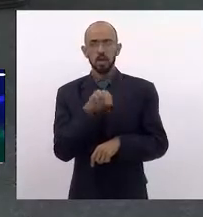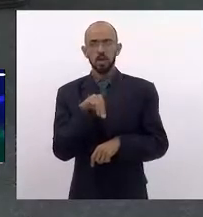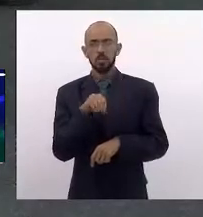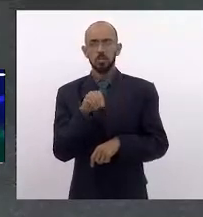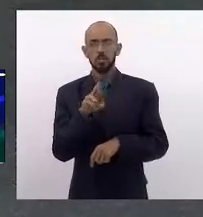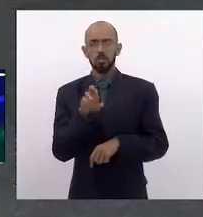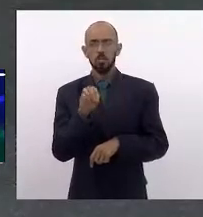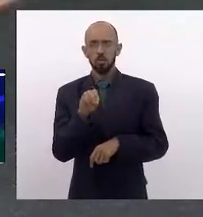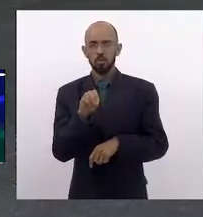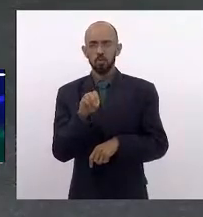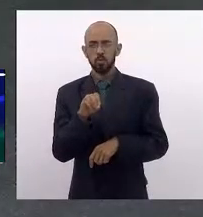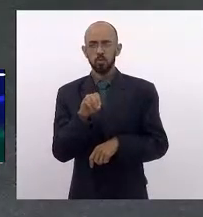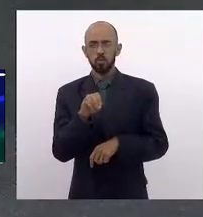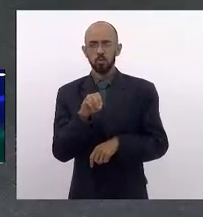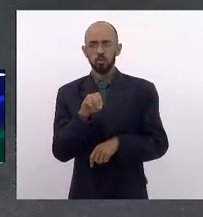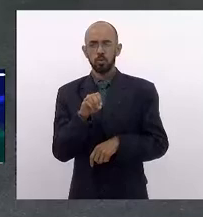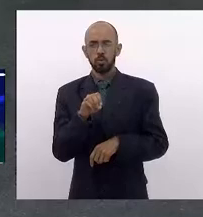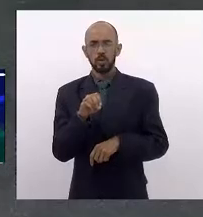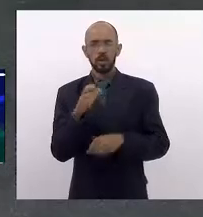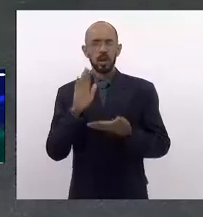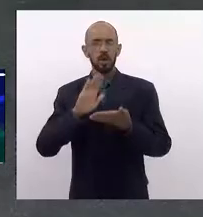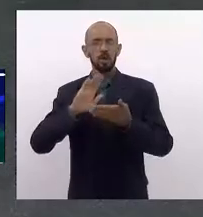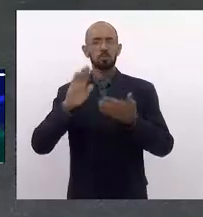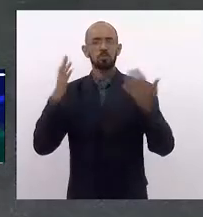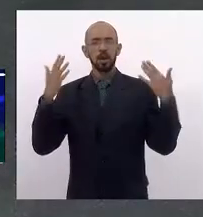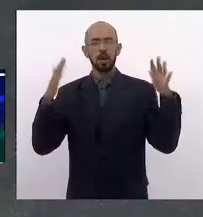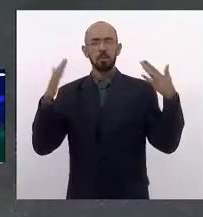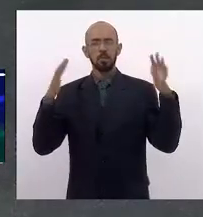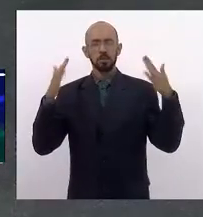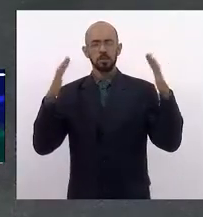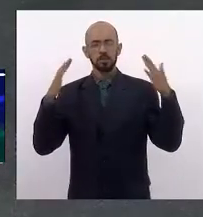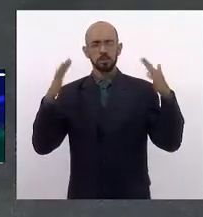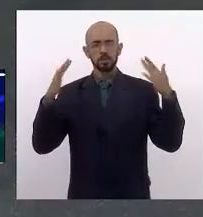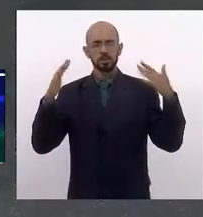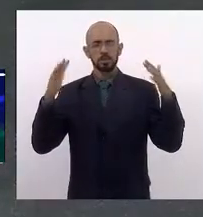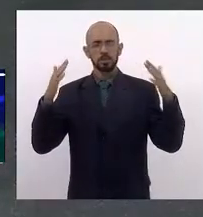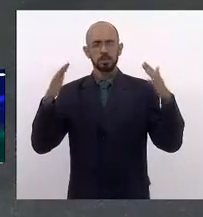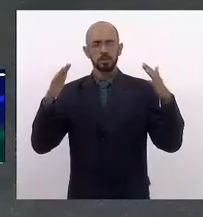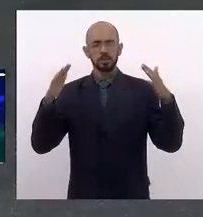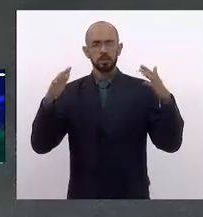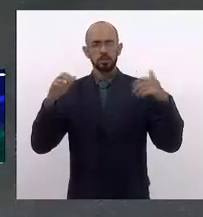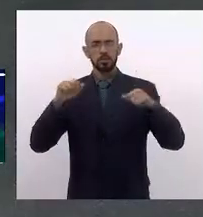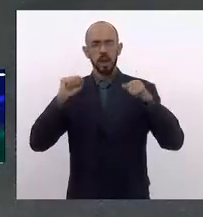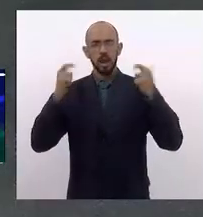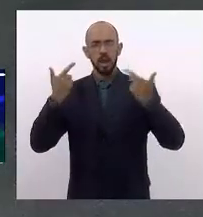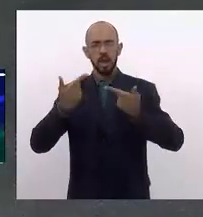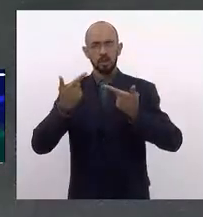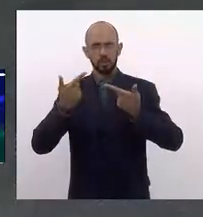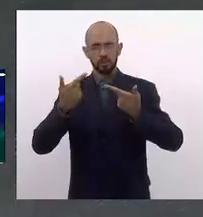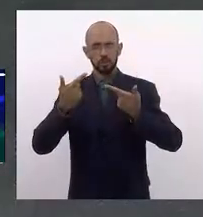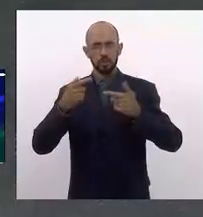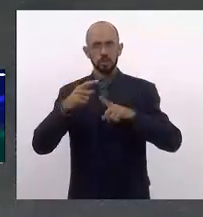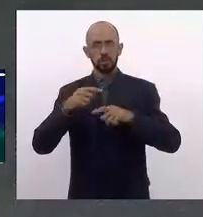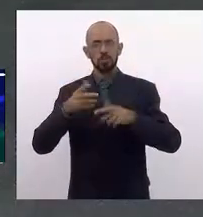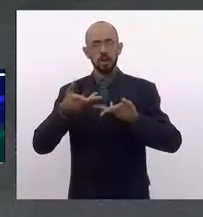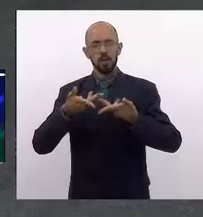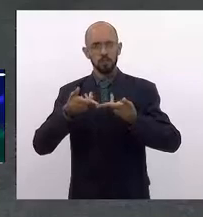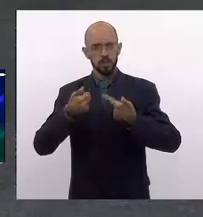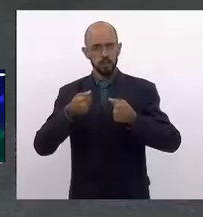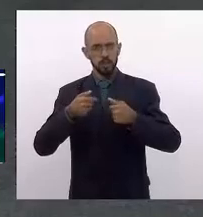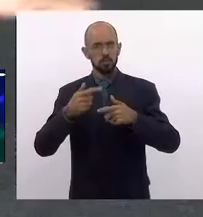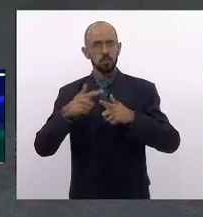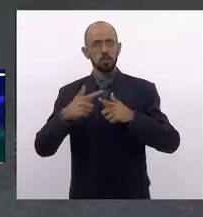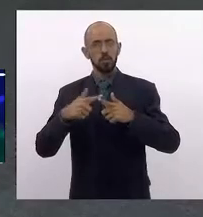muro o mundo tá batendo pão assim ó muito bem para o Parlamento Fluminense que maravilha aí